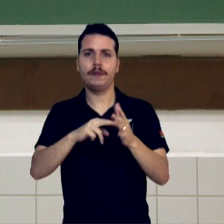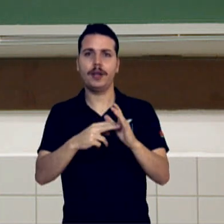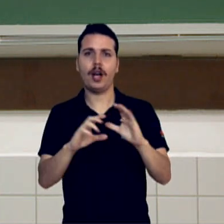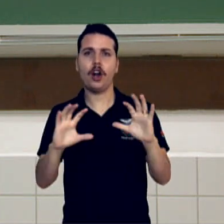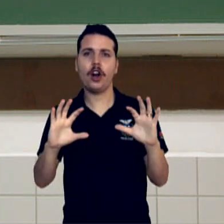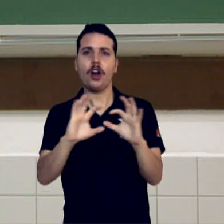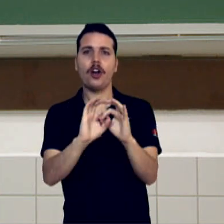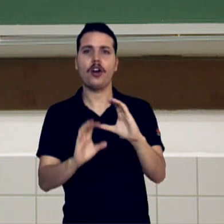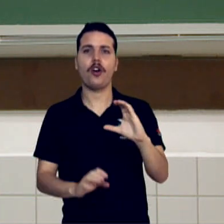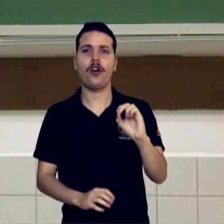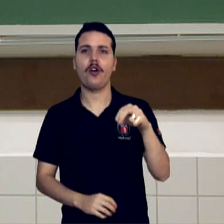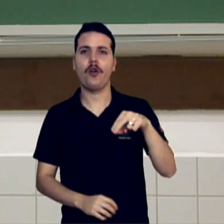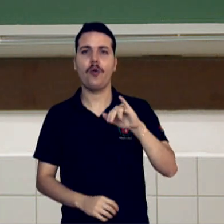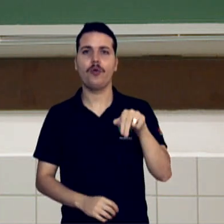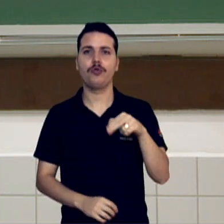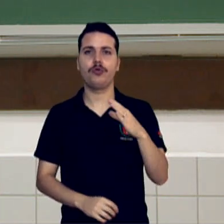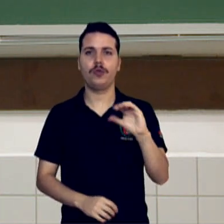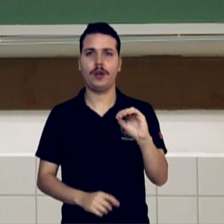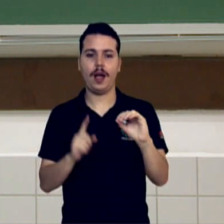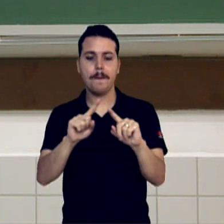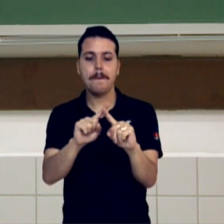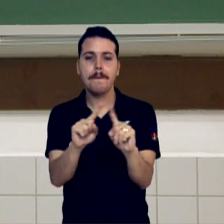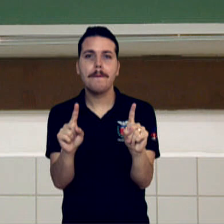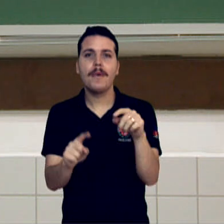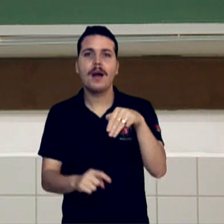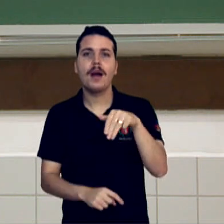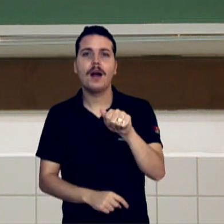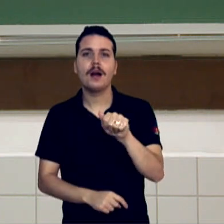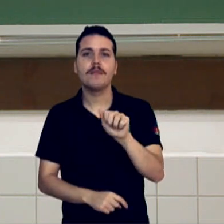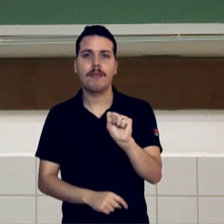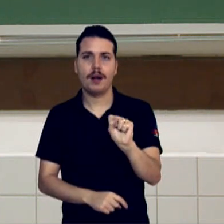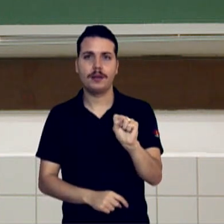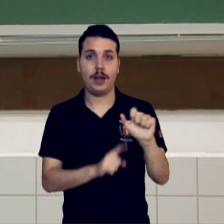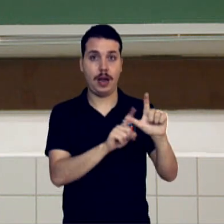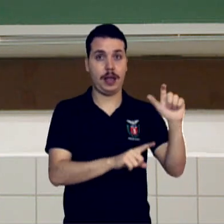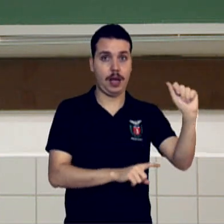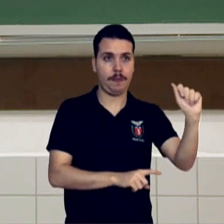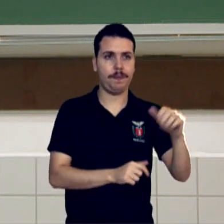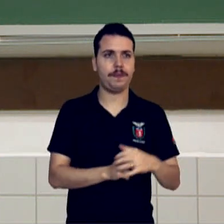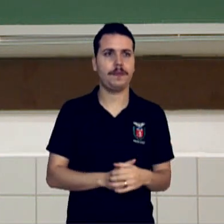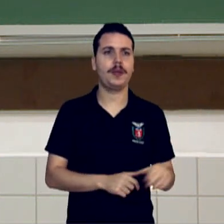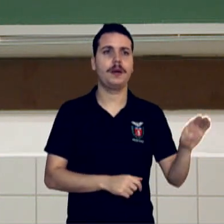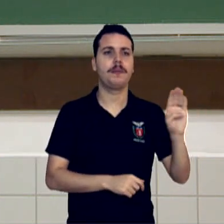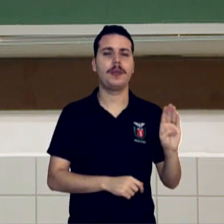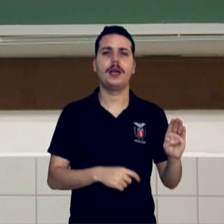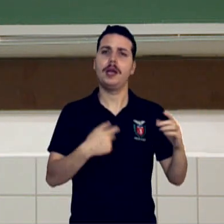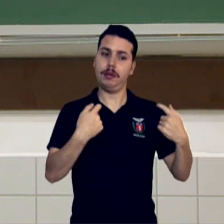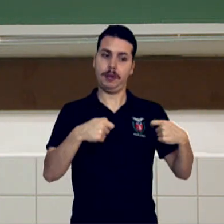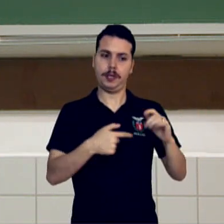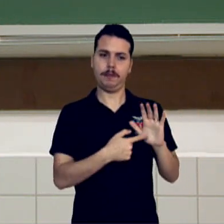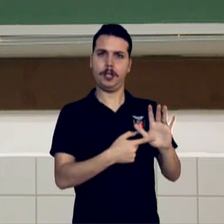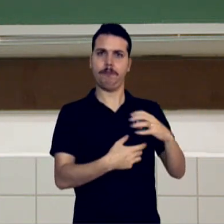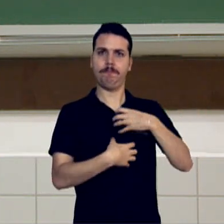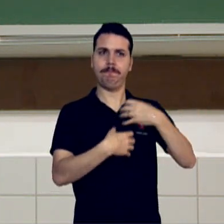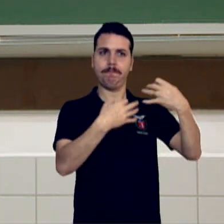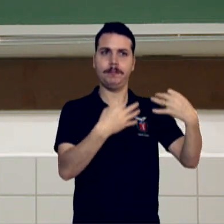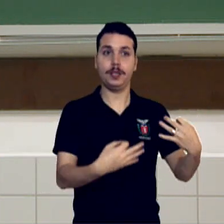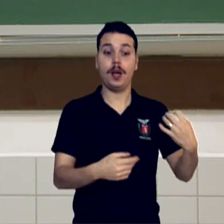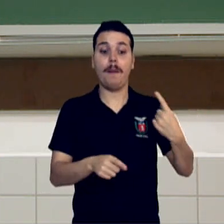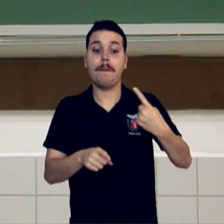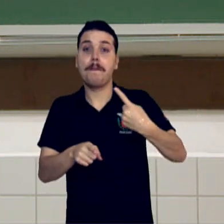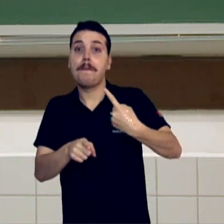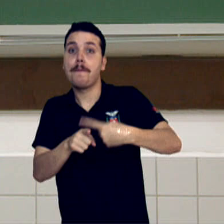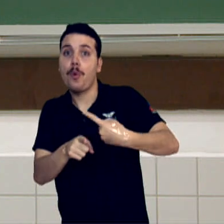conjunção? O mas. Na letra A é o mas. Preciso me apresentar adequadamente porque preciso